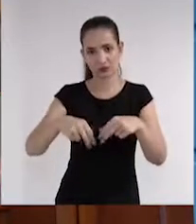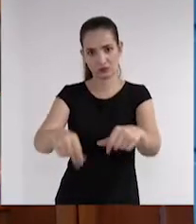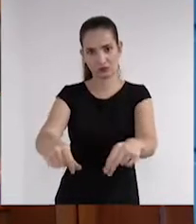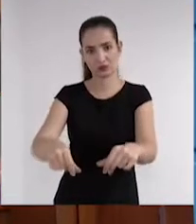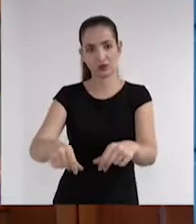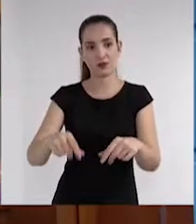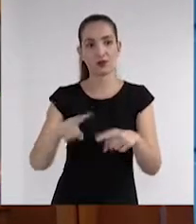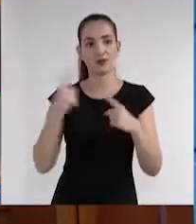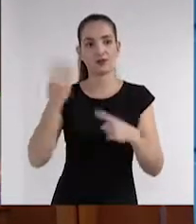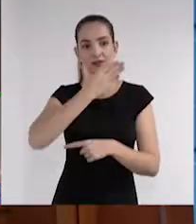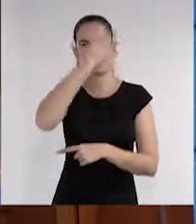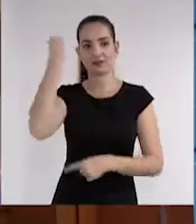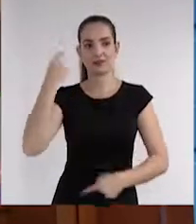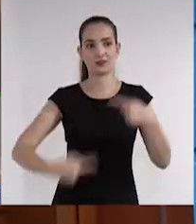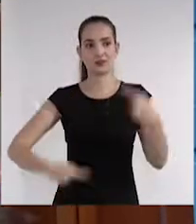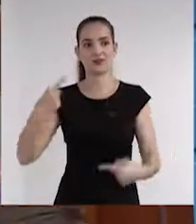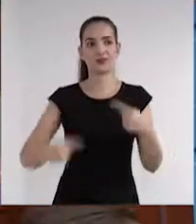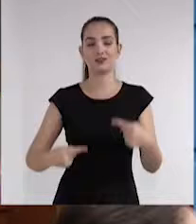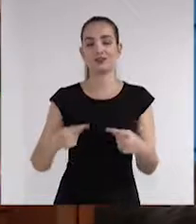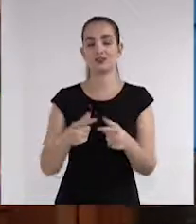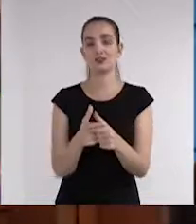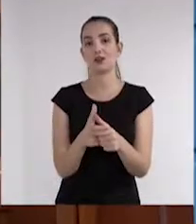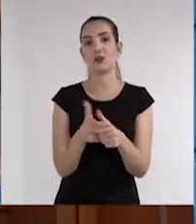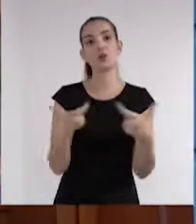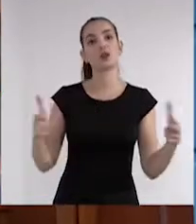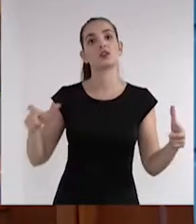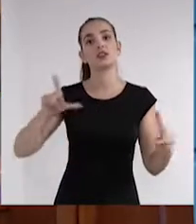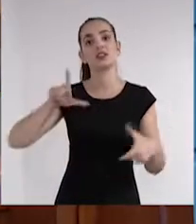latifúndio. Vamos discutir o grande latifúndio.